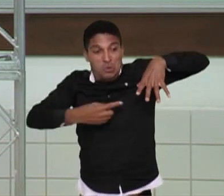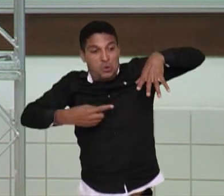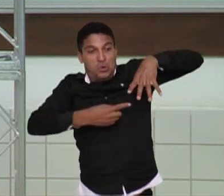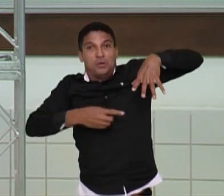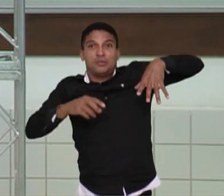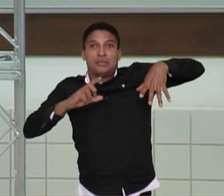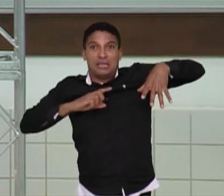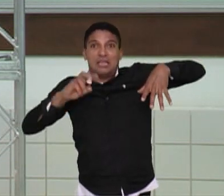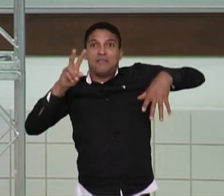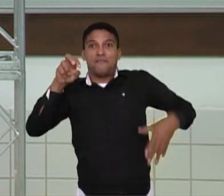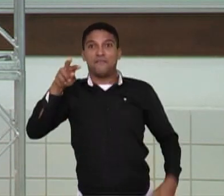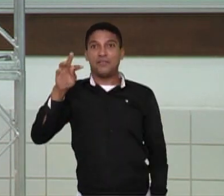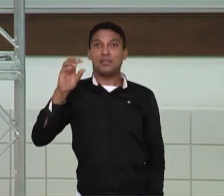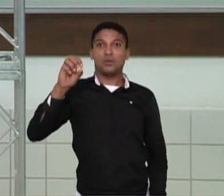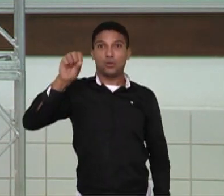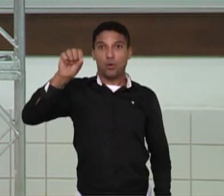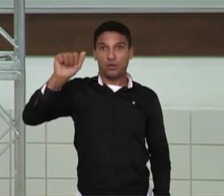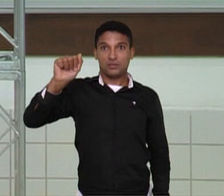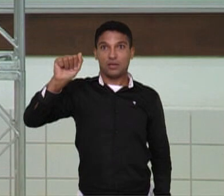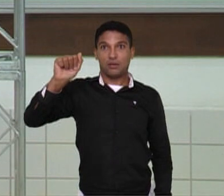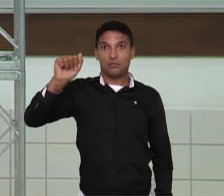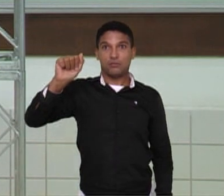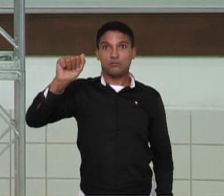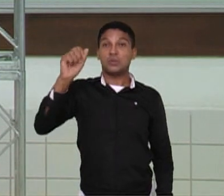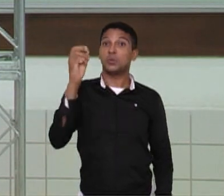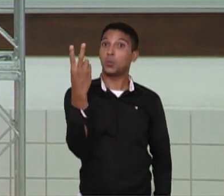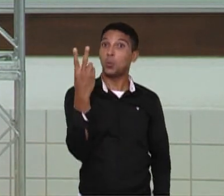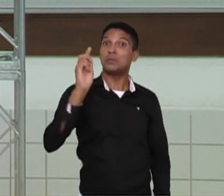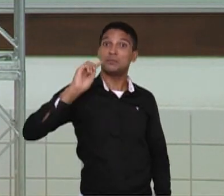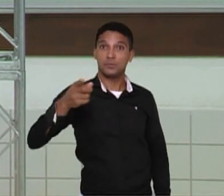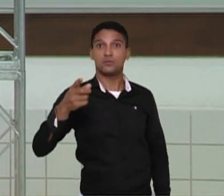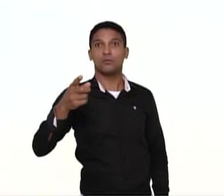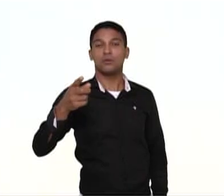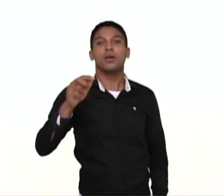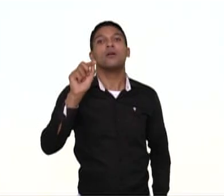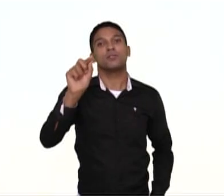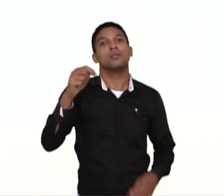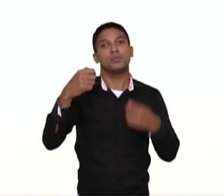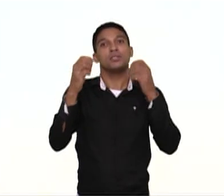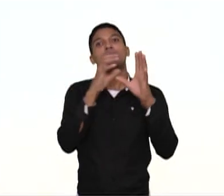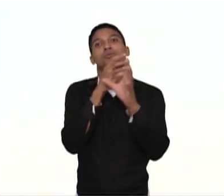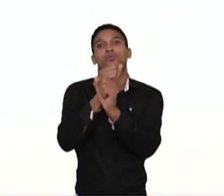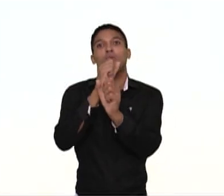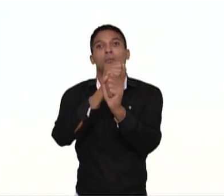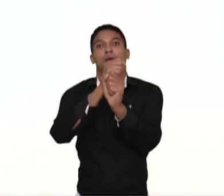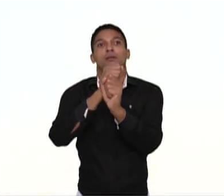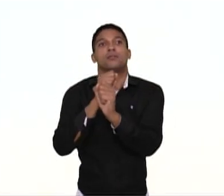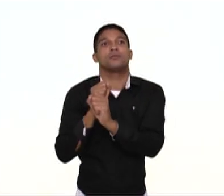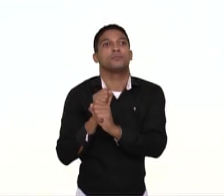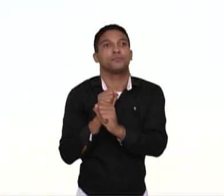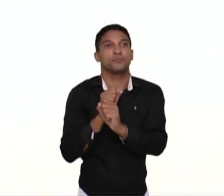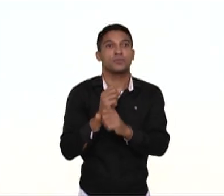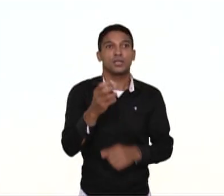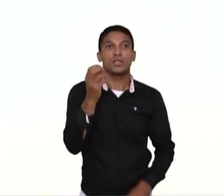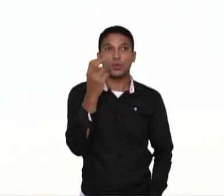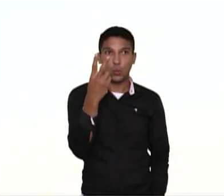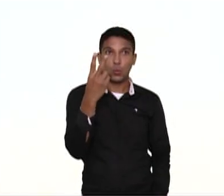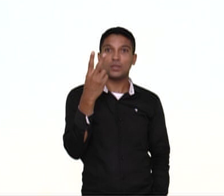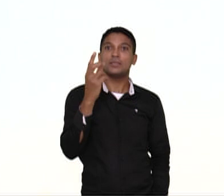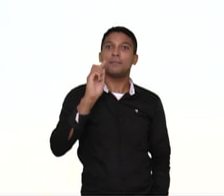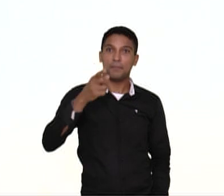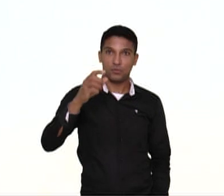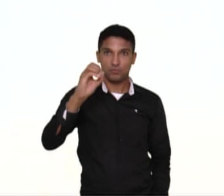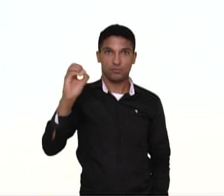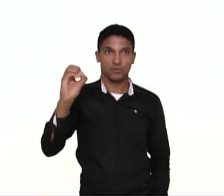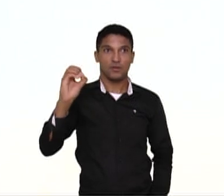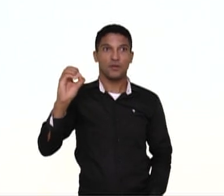soma? Uma multiplicação, né? 2.000 vezes 0,17, ou 17 centésimos, e